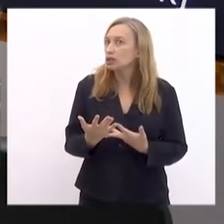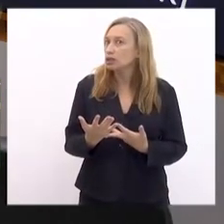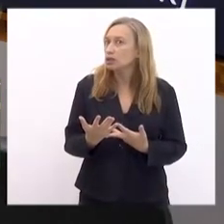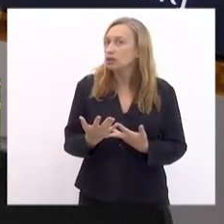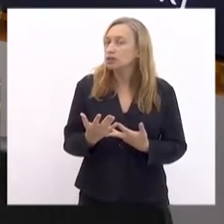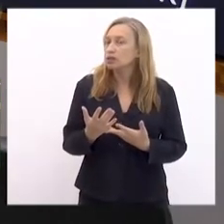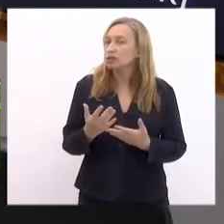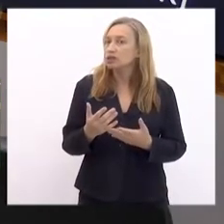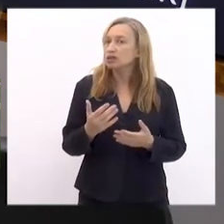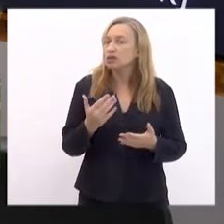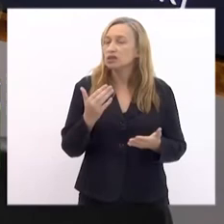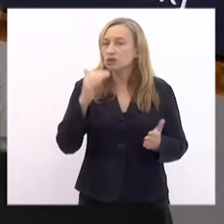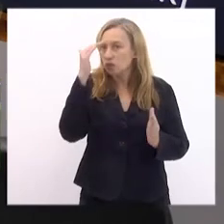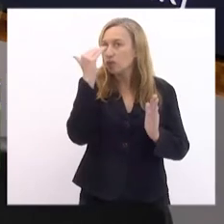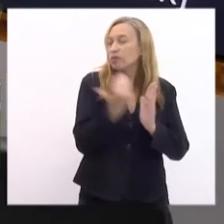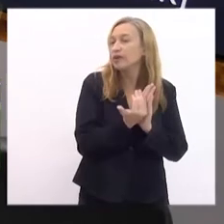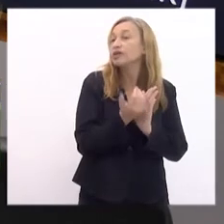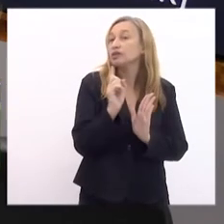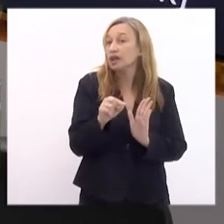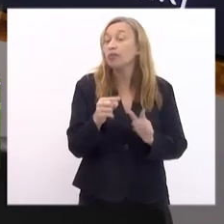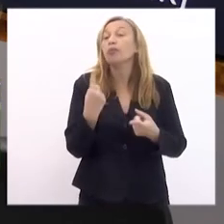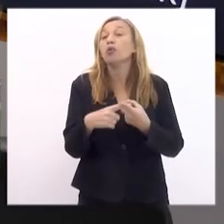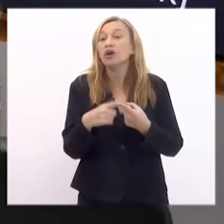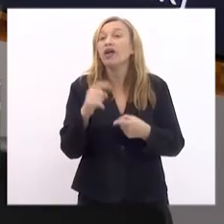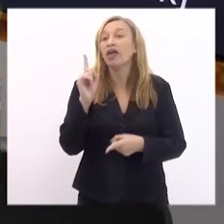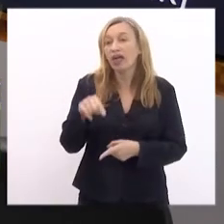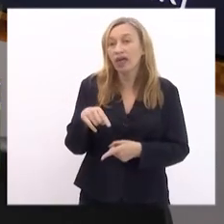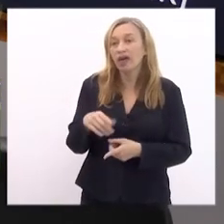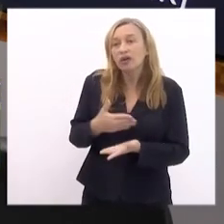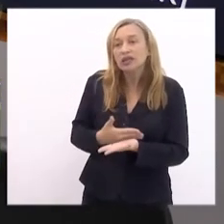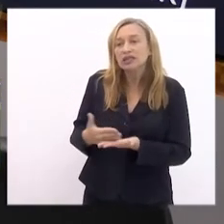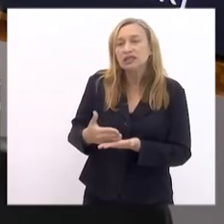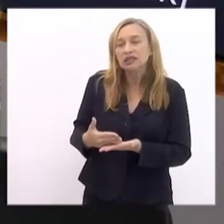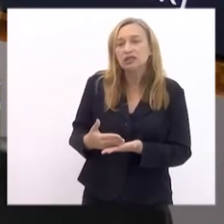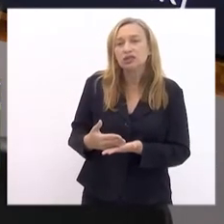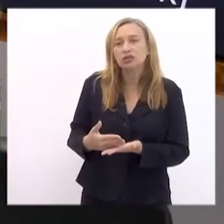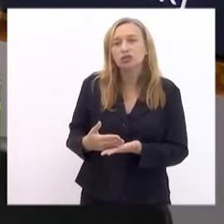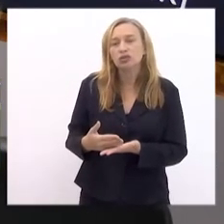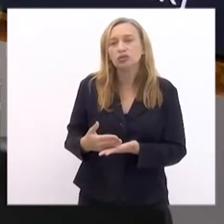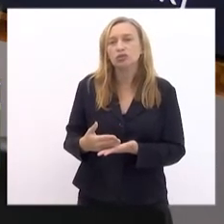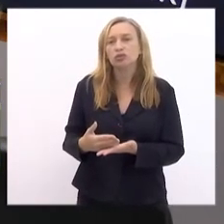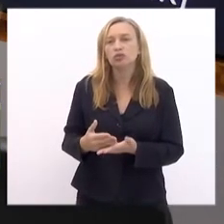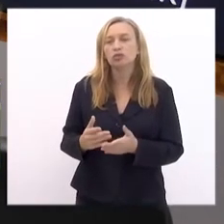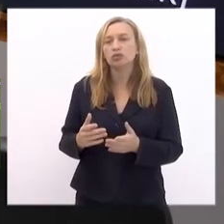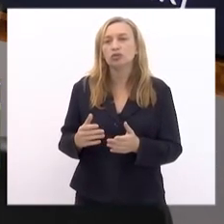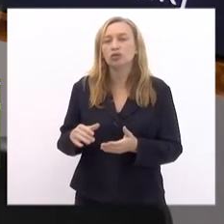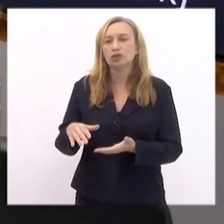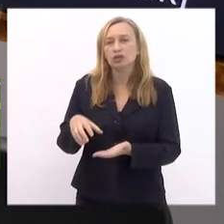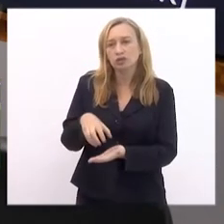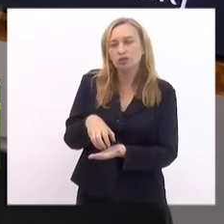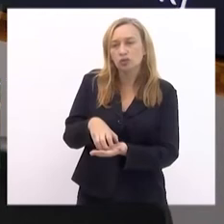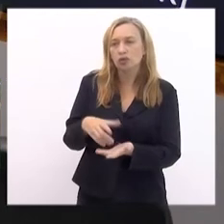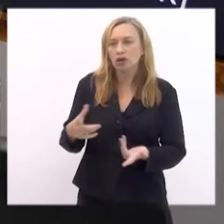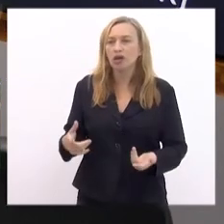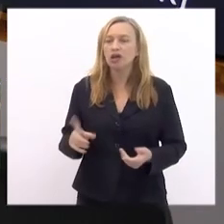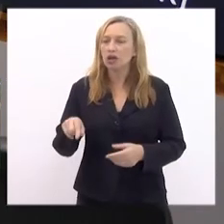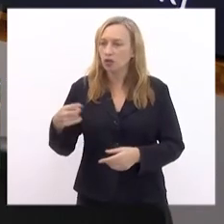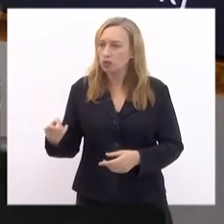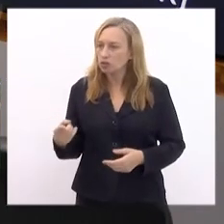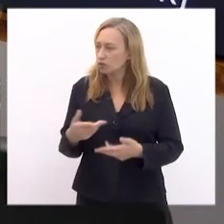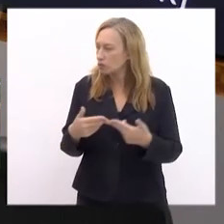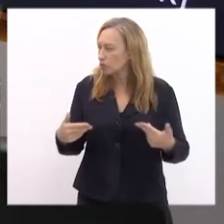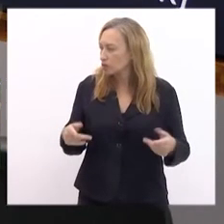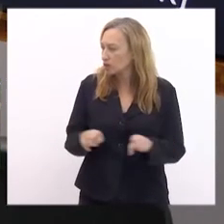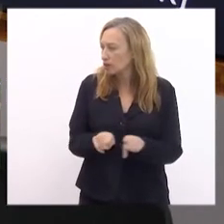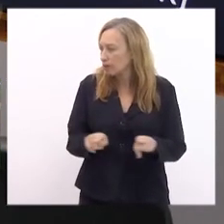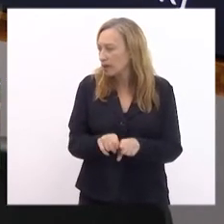algum tipo de execução, né? Porque ele é a espinha dorsal da política do setor. E a outra coisa que eu quero passar para você a palavra